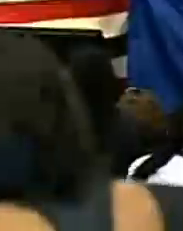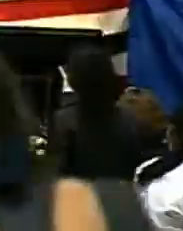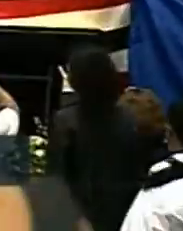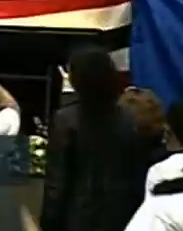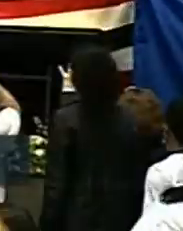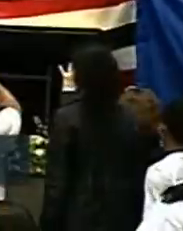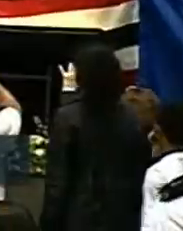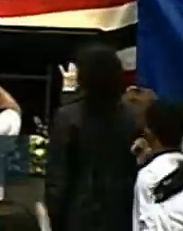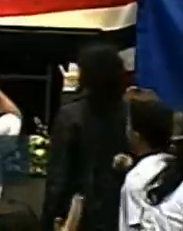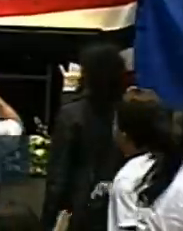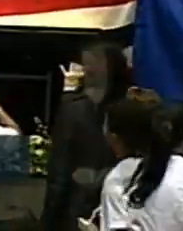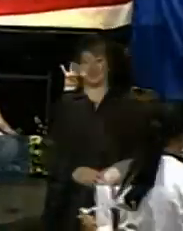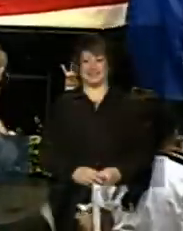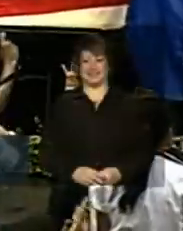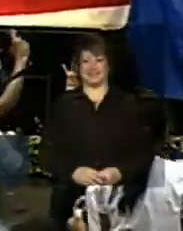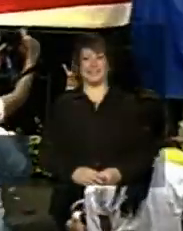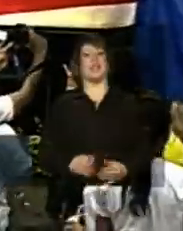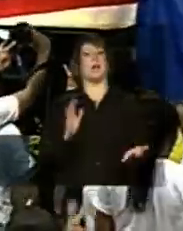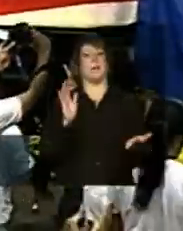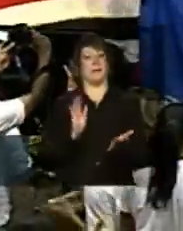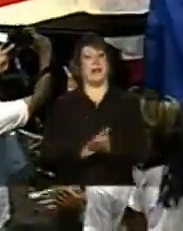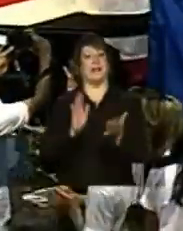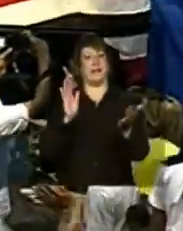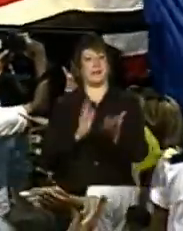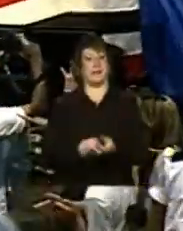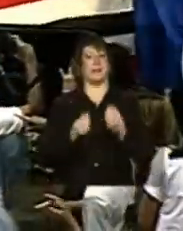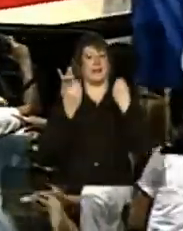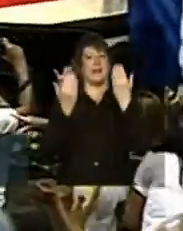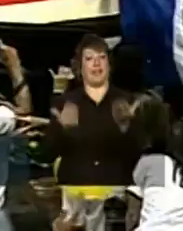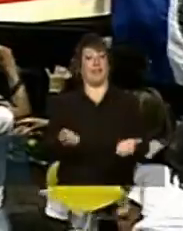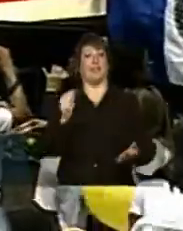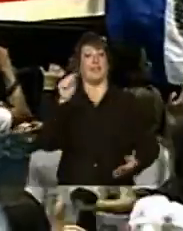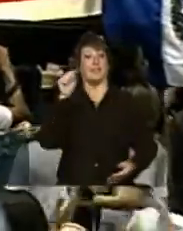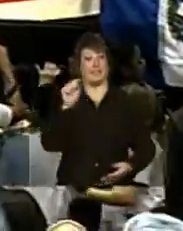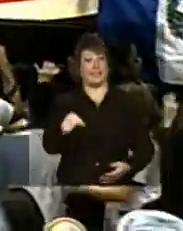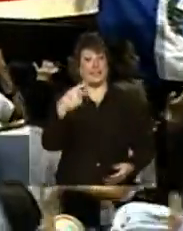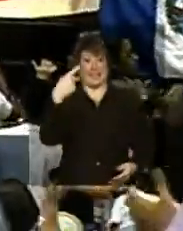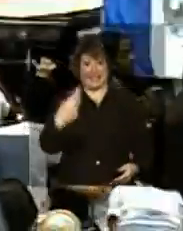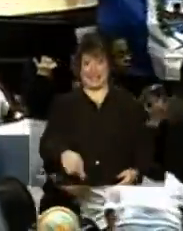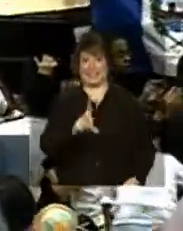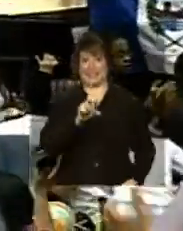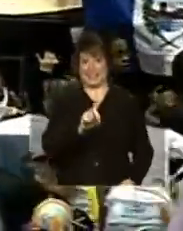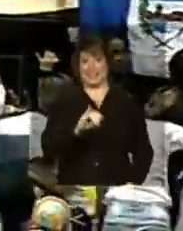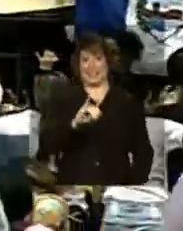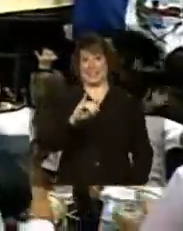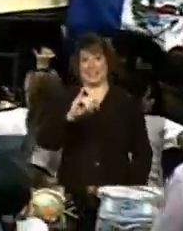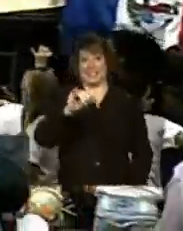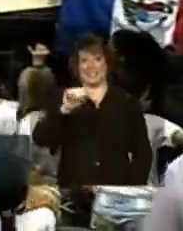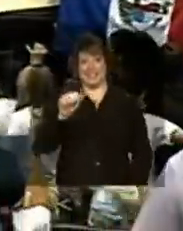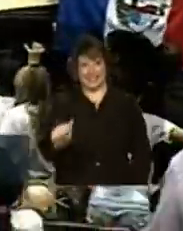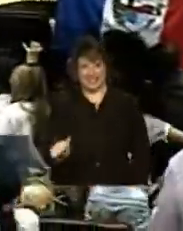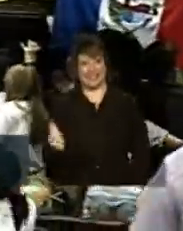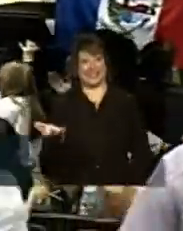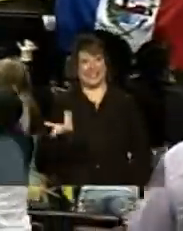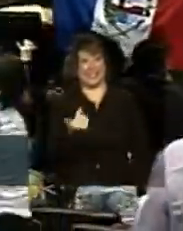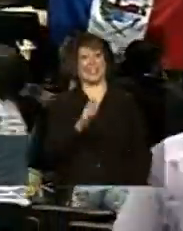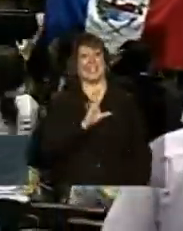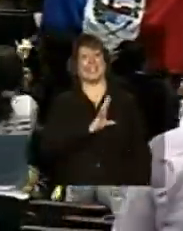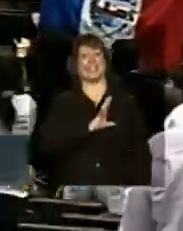Parabéns pra você, Nessa